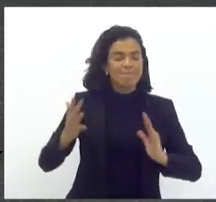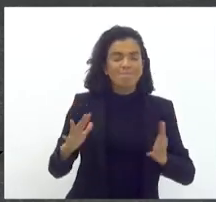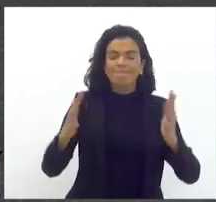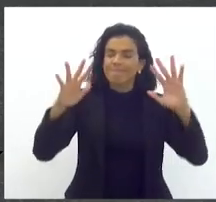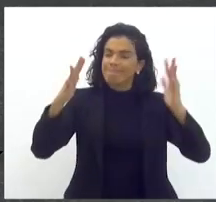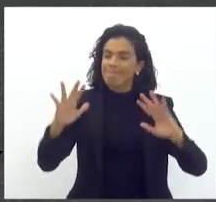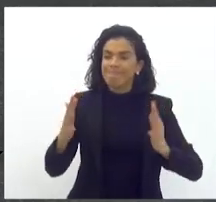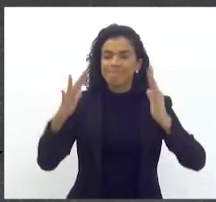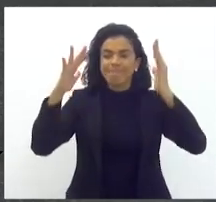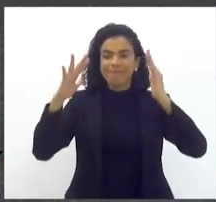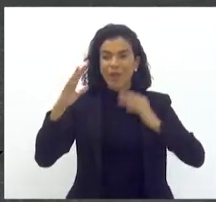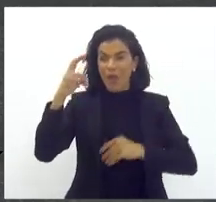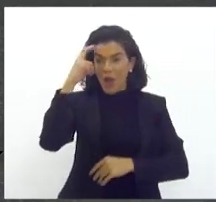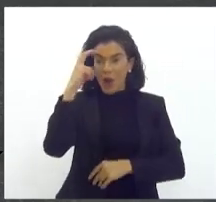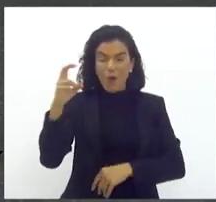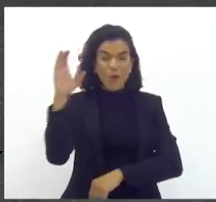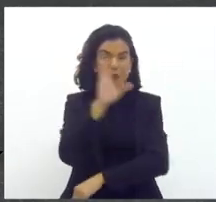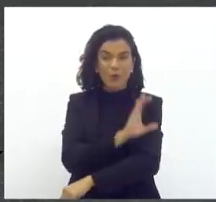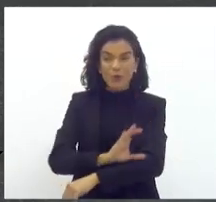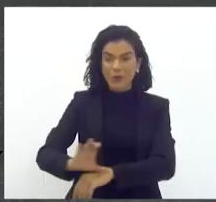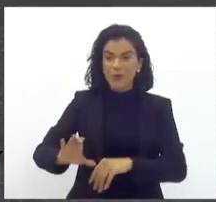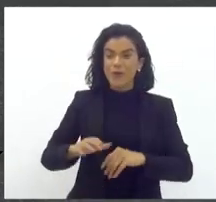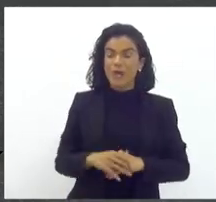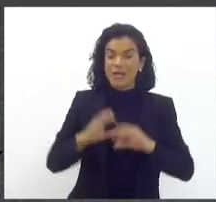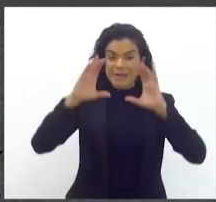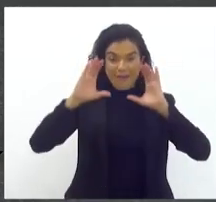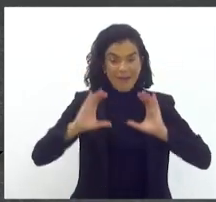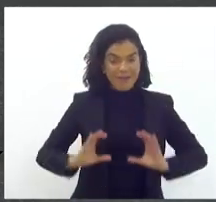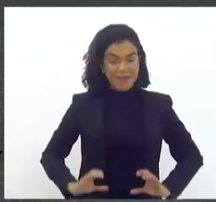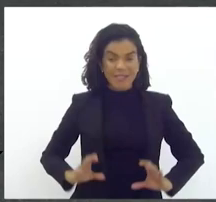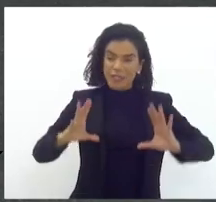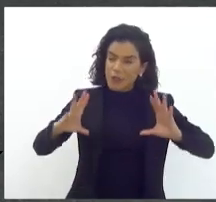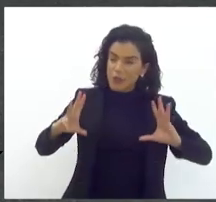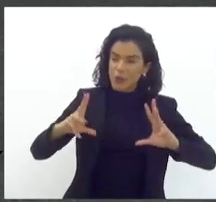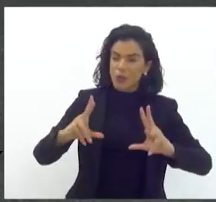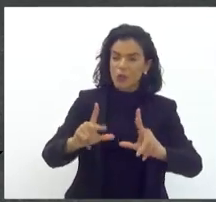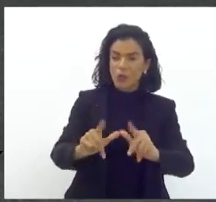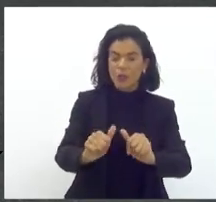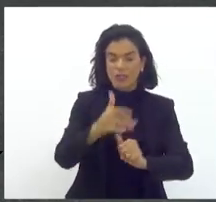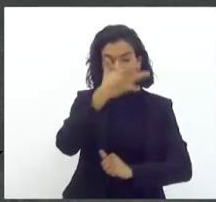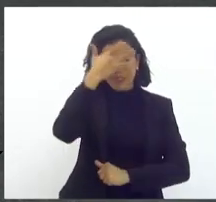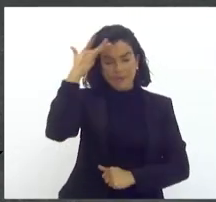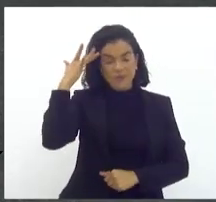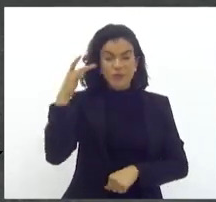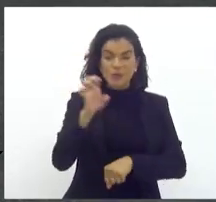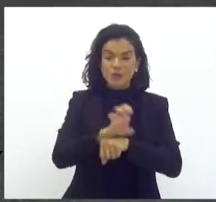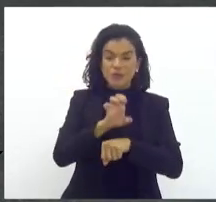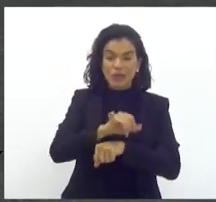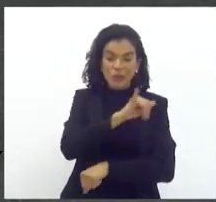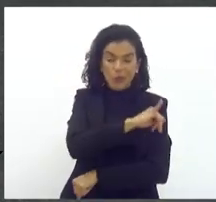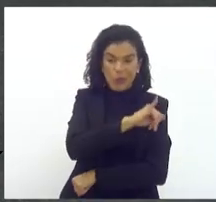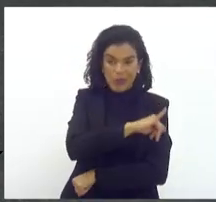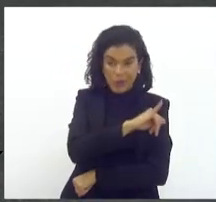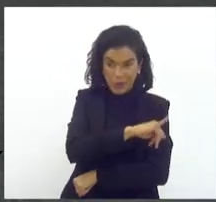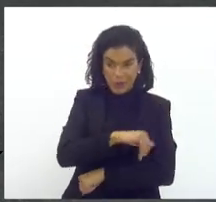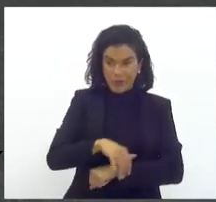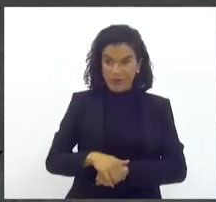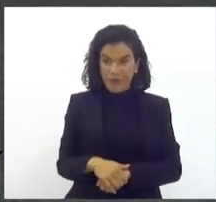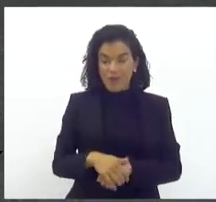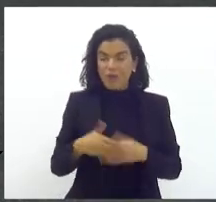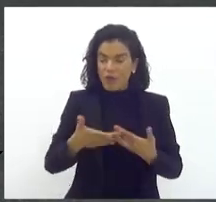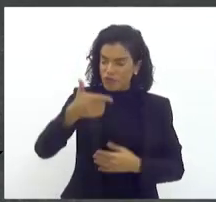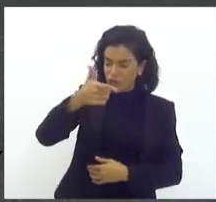não é e a cidadania plena de todas as pessoas de todo o território do Estado do Rio de Janeiro então eu quero